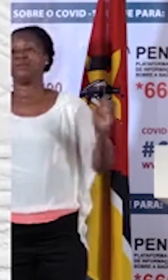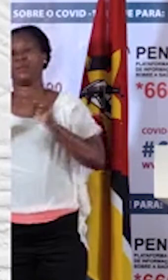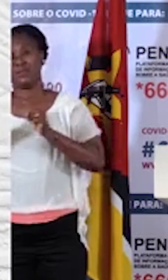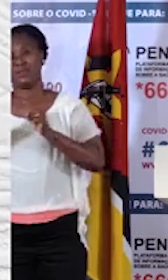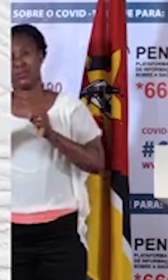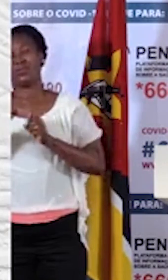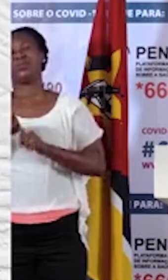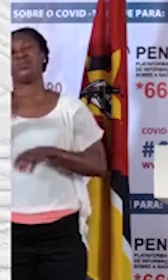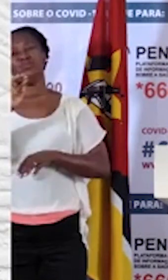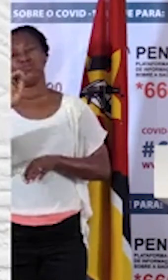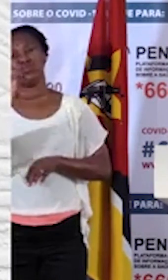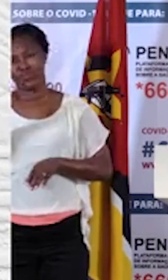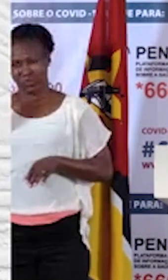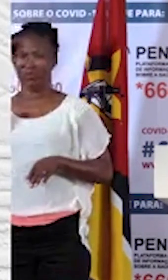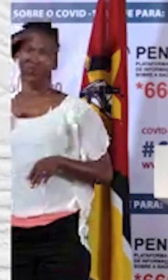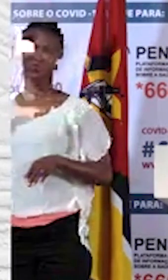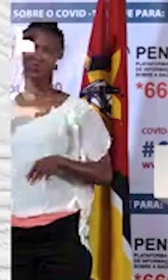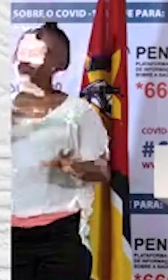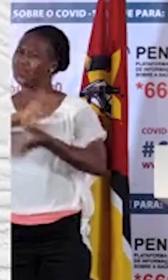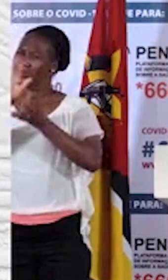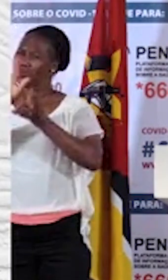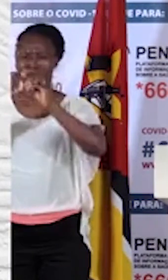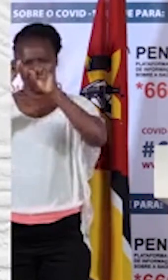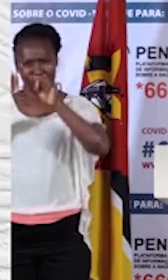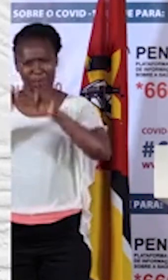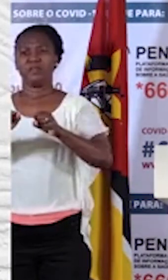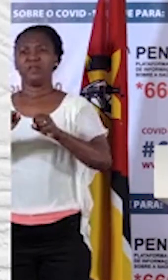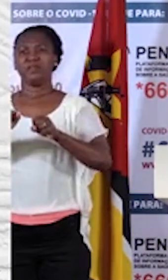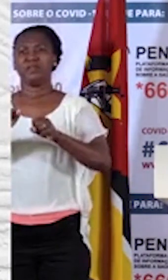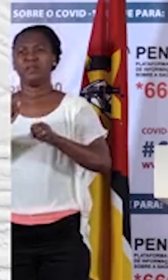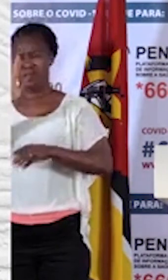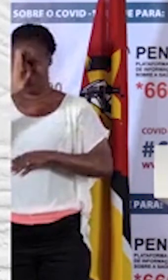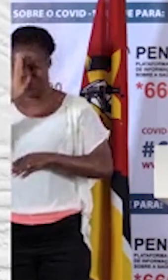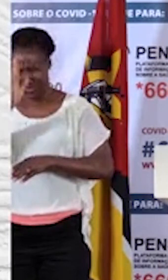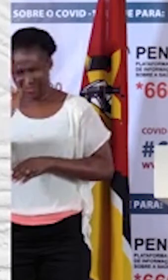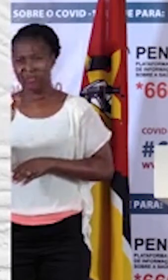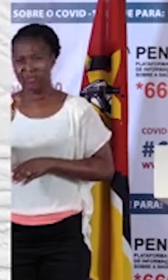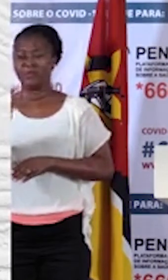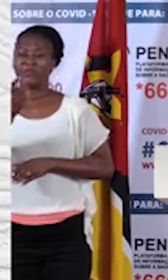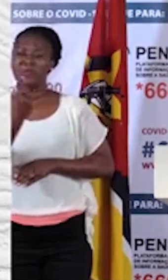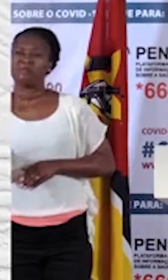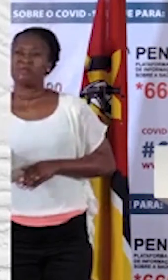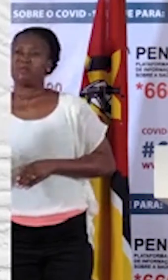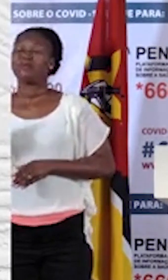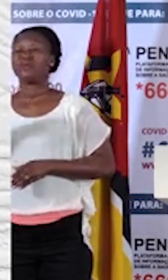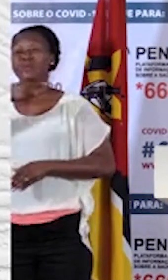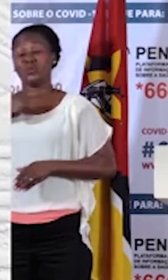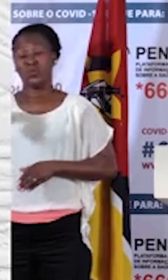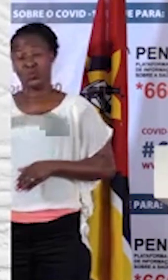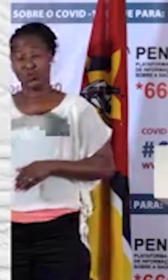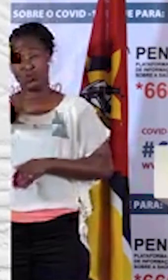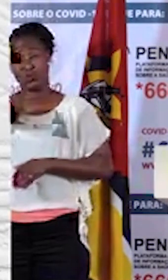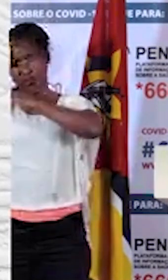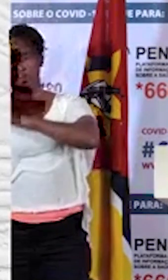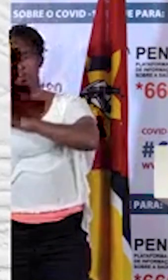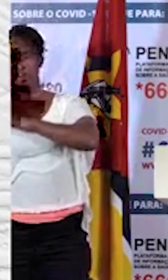o nosso apelo para o cumprimento por cada um de nós responsável das medidas